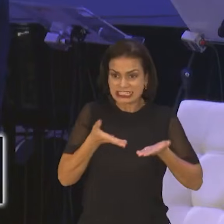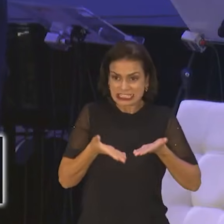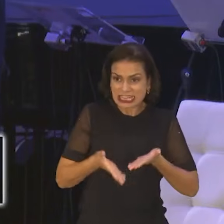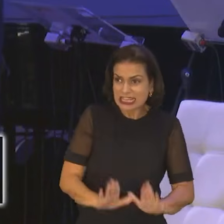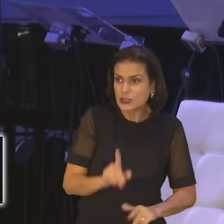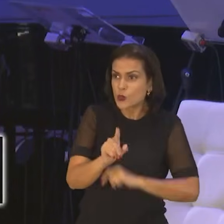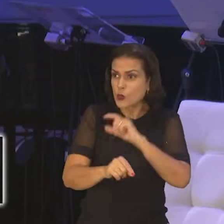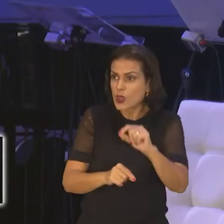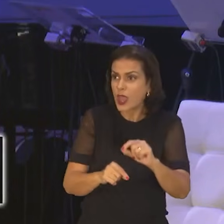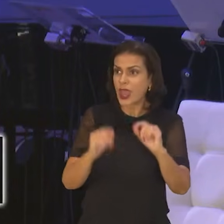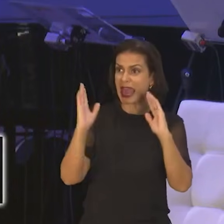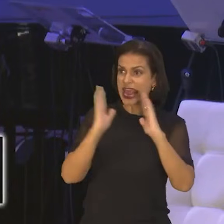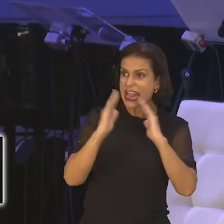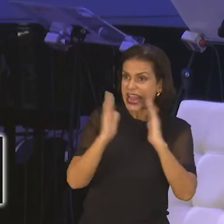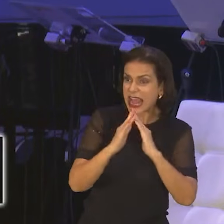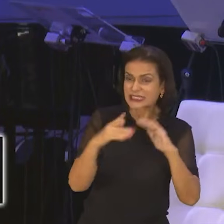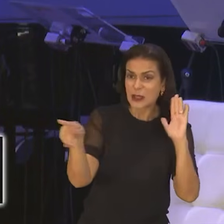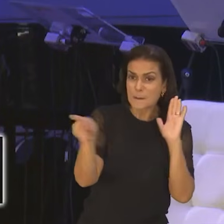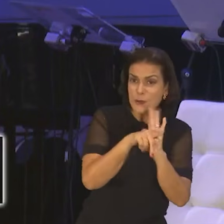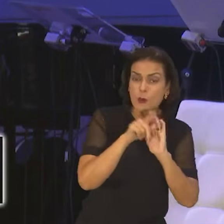nasceu num lar